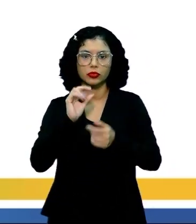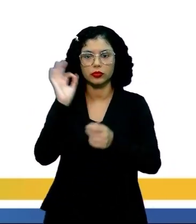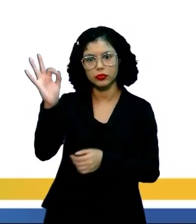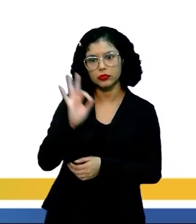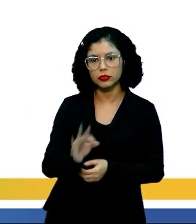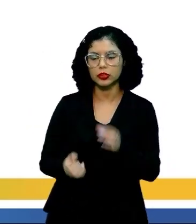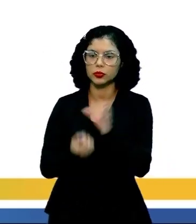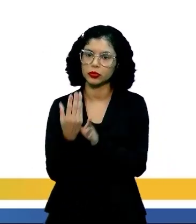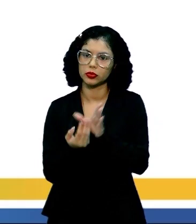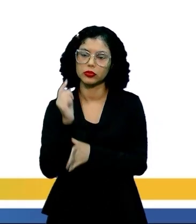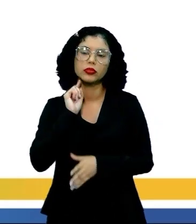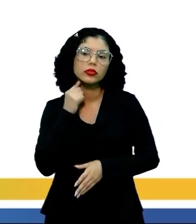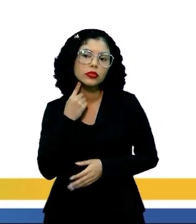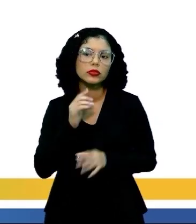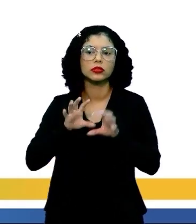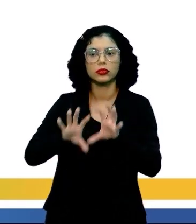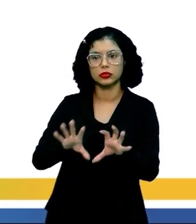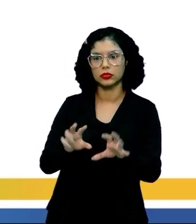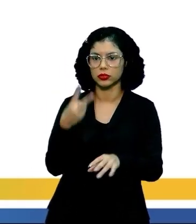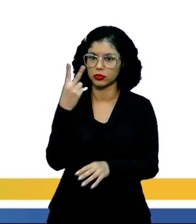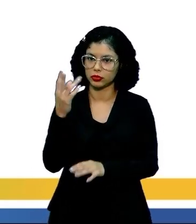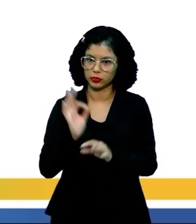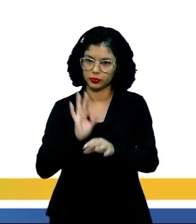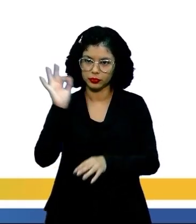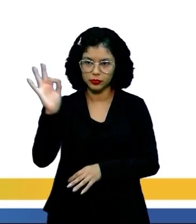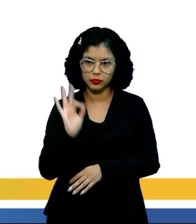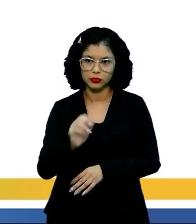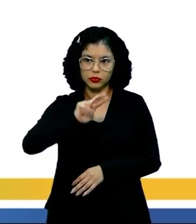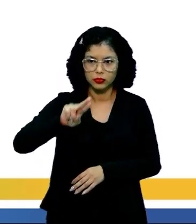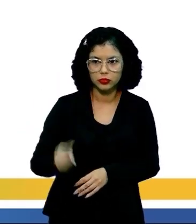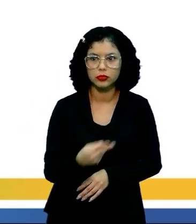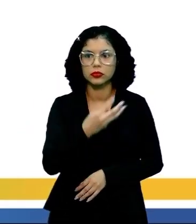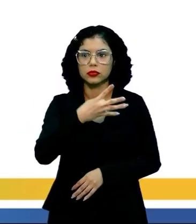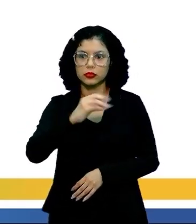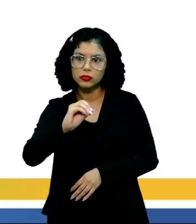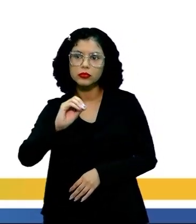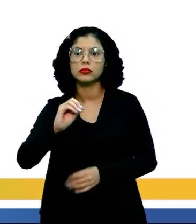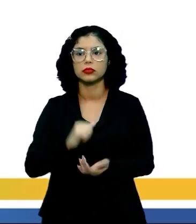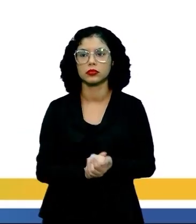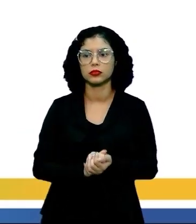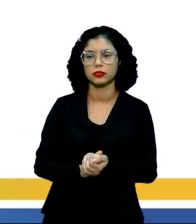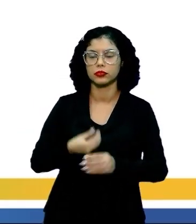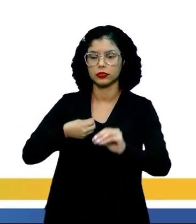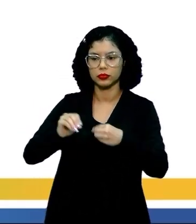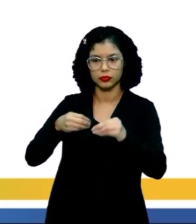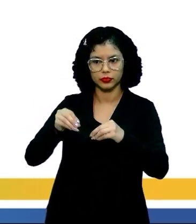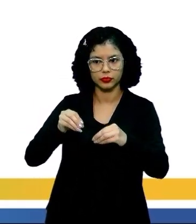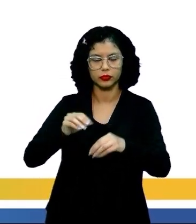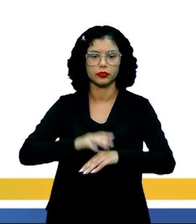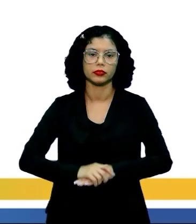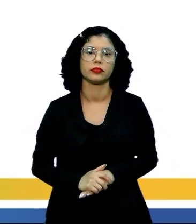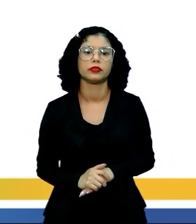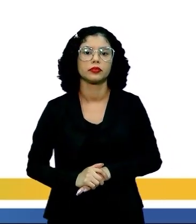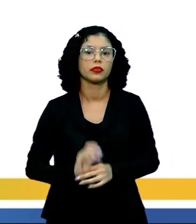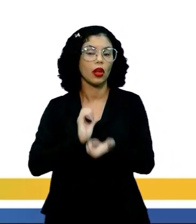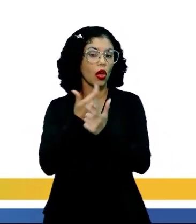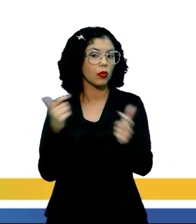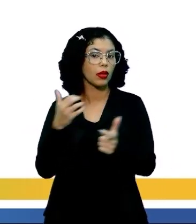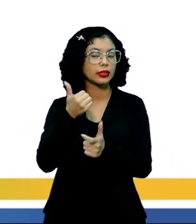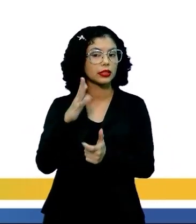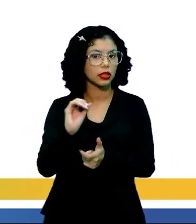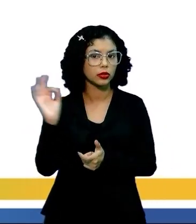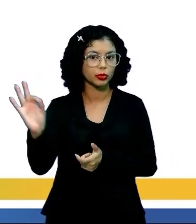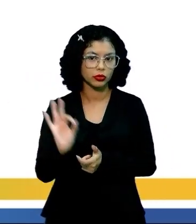da produção de lixo. Logo, 2% de 2.000 dá 40 toneladas recicladas. Aumentou